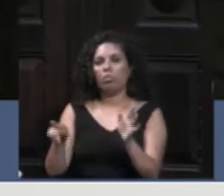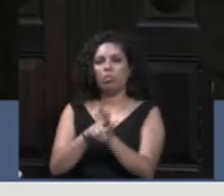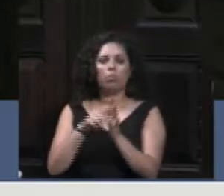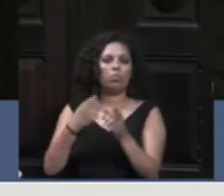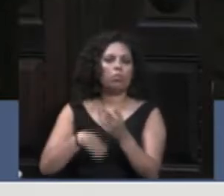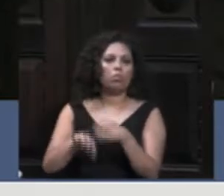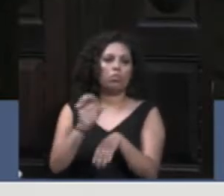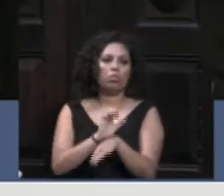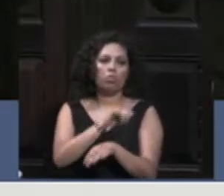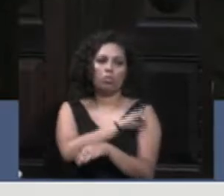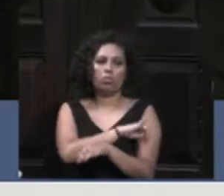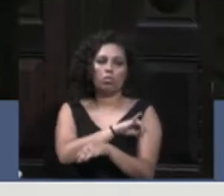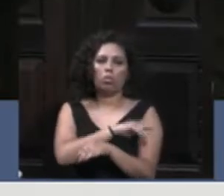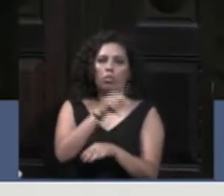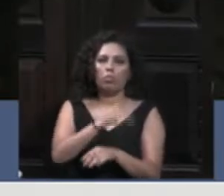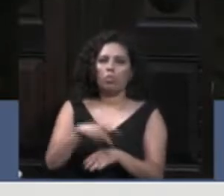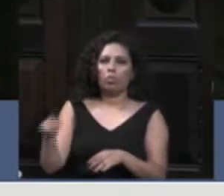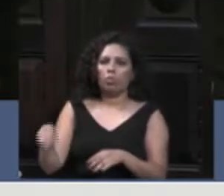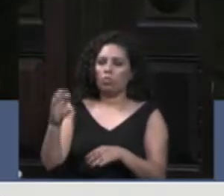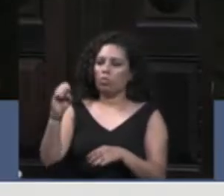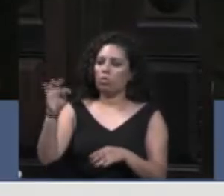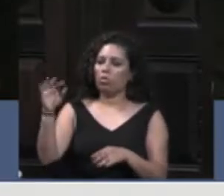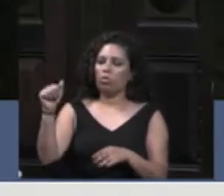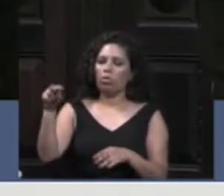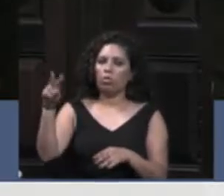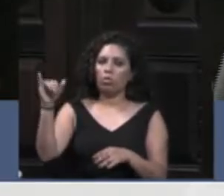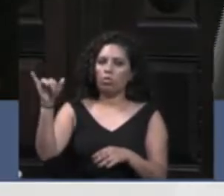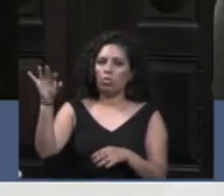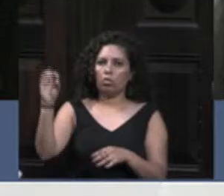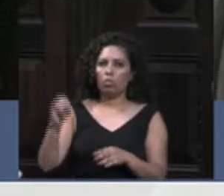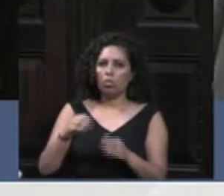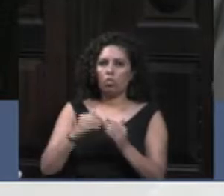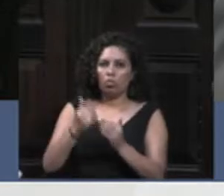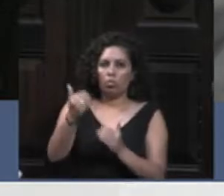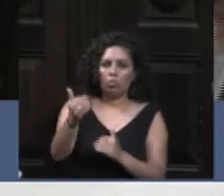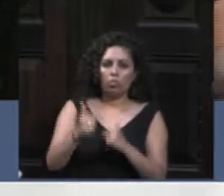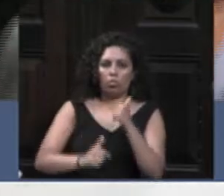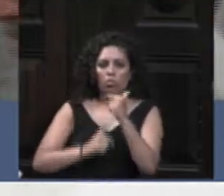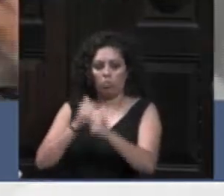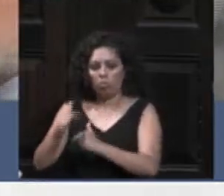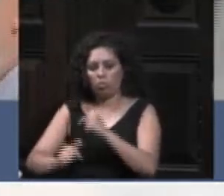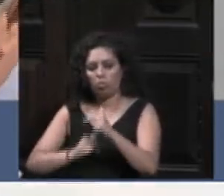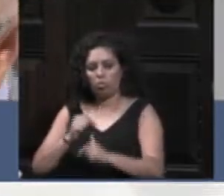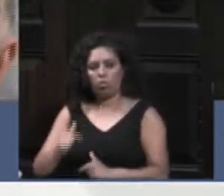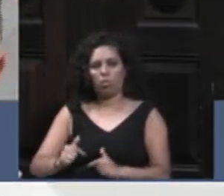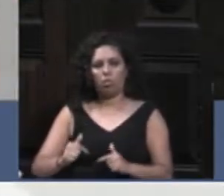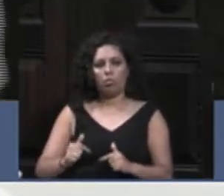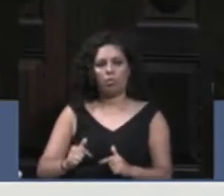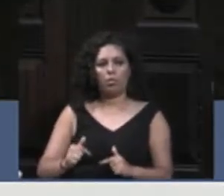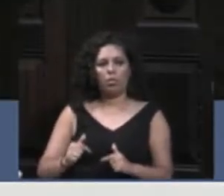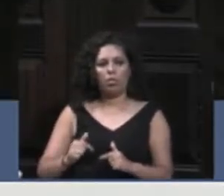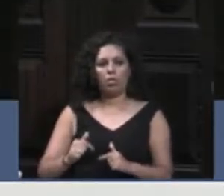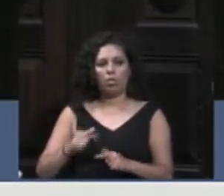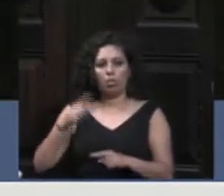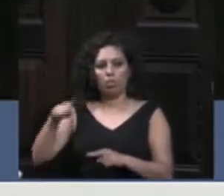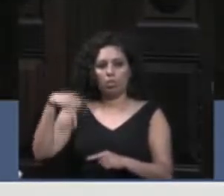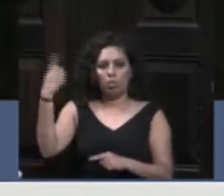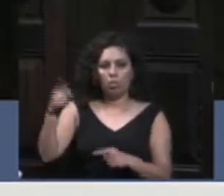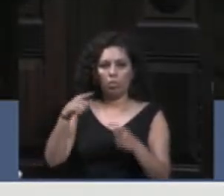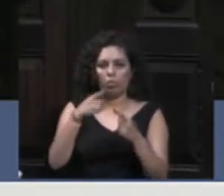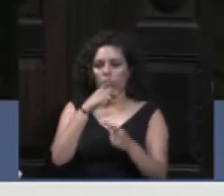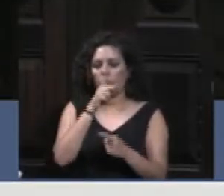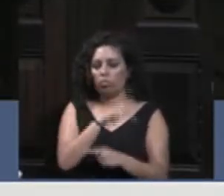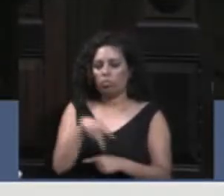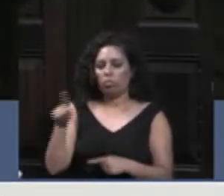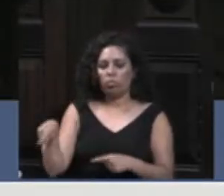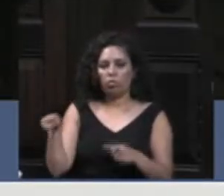à professora Otávia Paes Celes, fundadora desse projeto. Sua família depois, sobretudo o músico professor Márcio